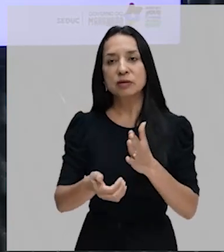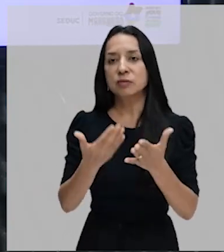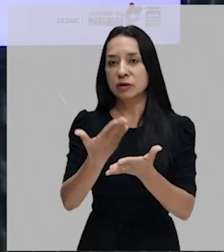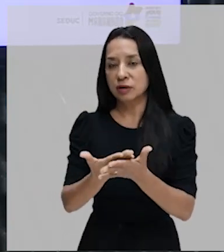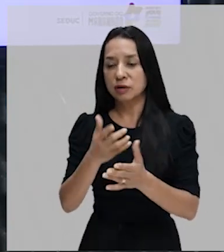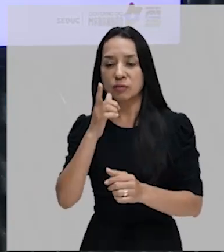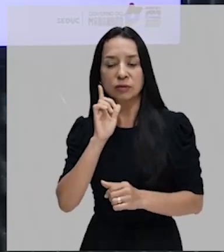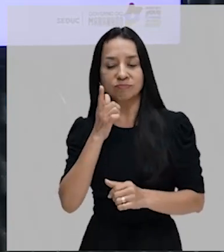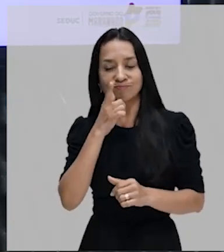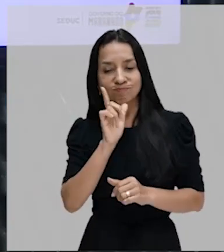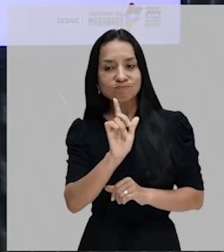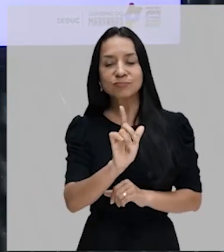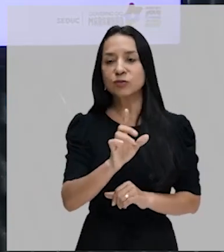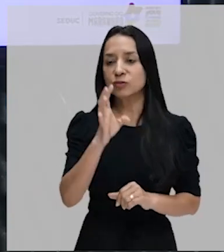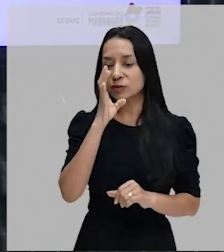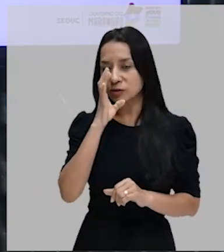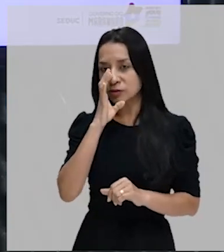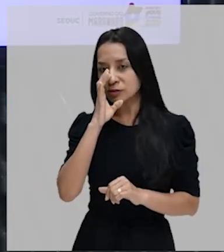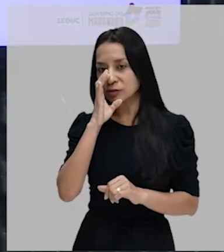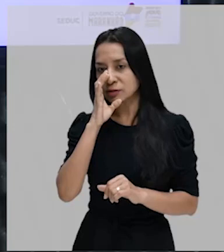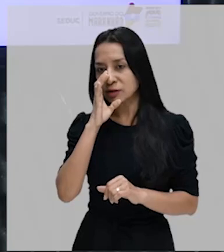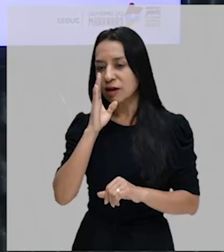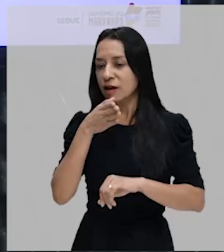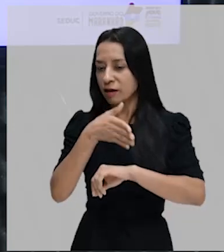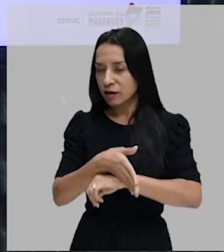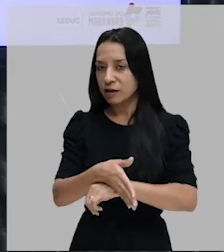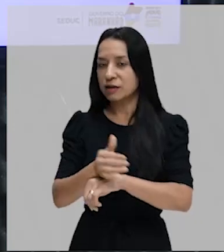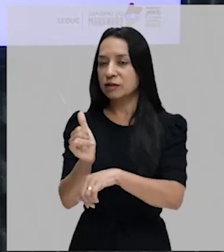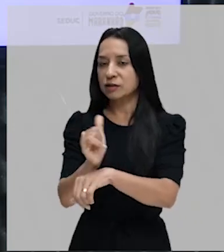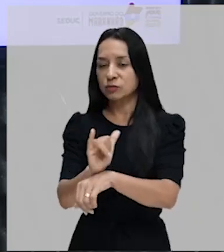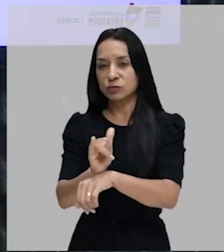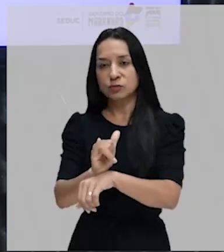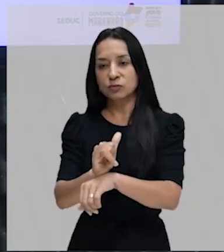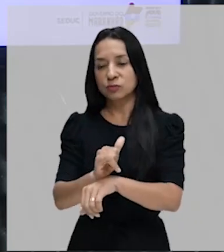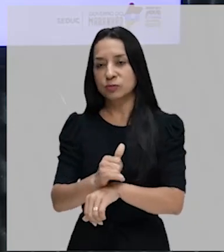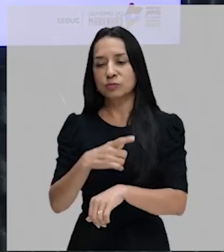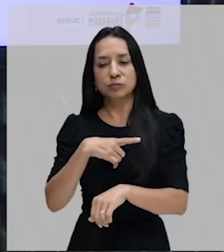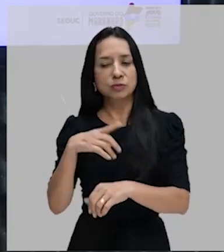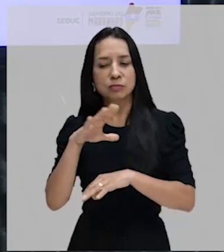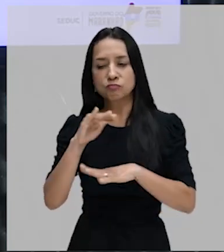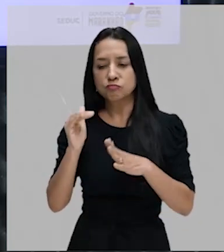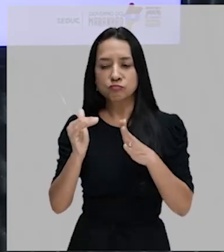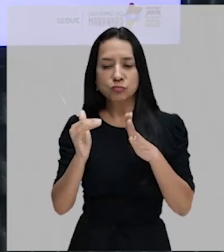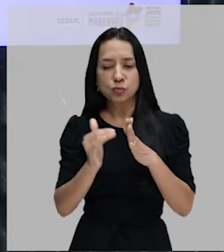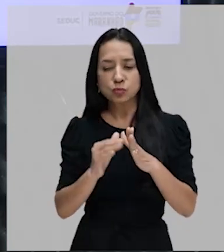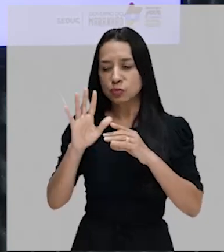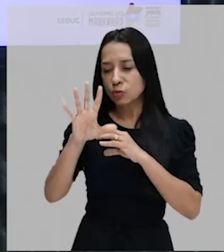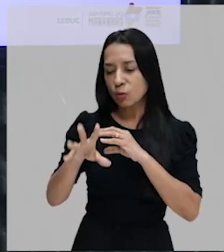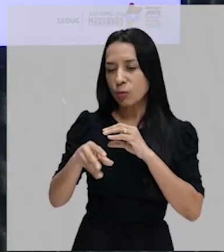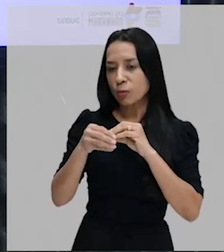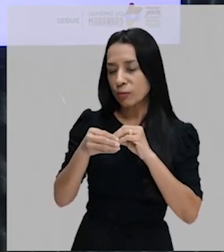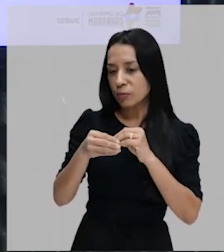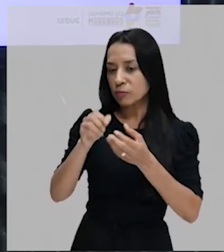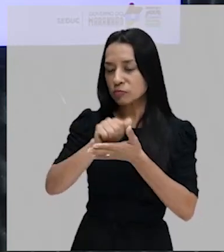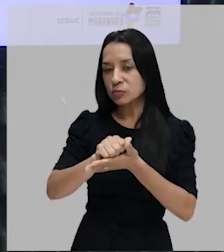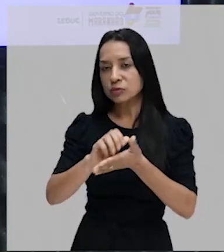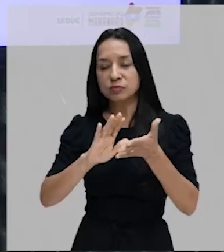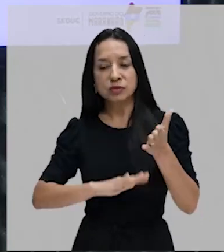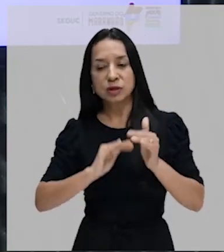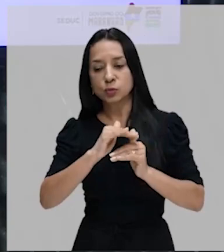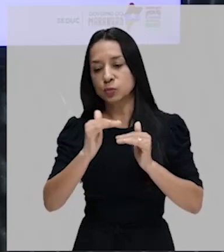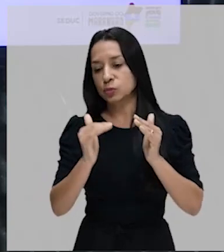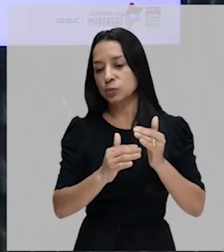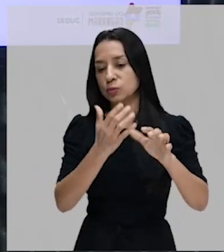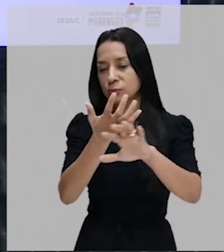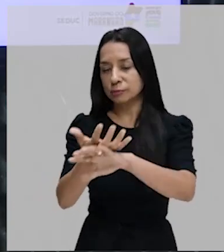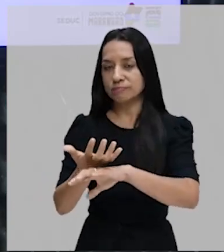não consegui assistir? Corre lá no YouTube, fica tudo salvo lá e lá você tem um complemento com apostilas e atividades de todas